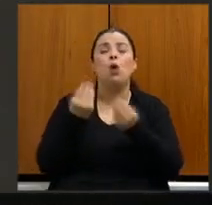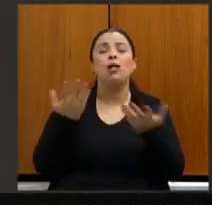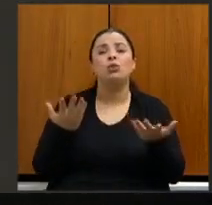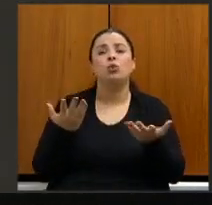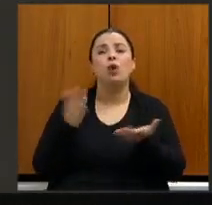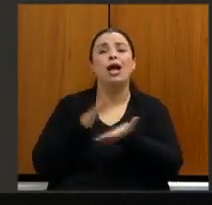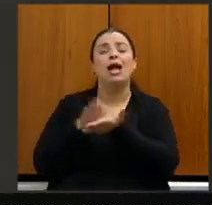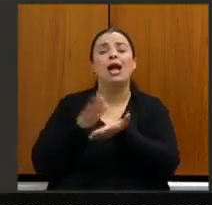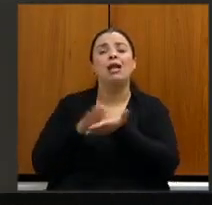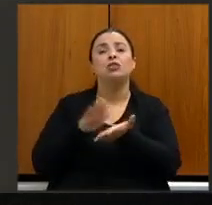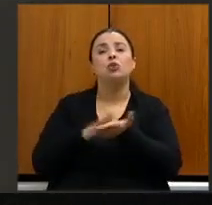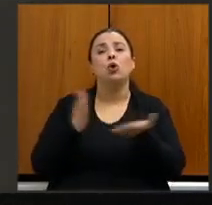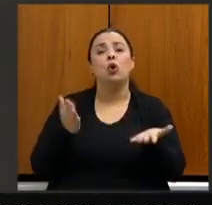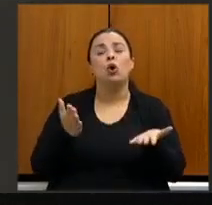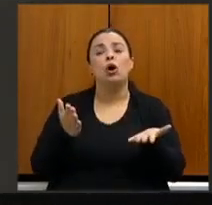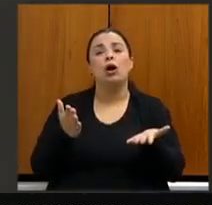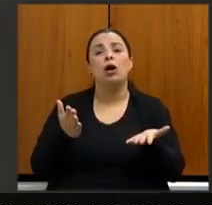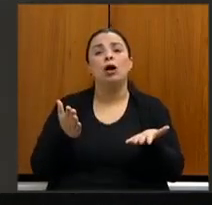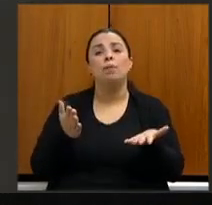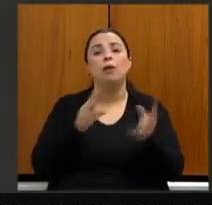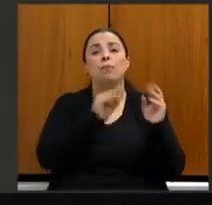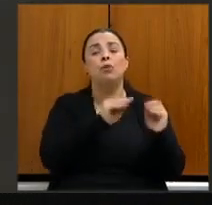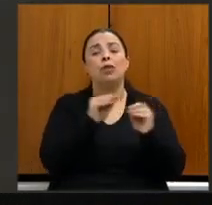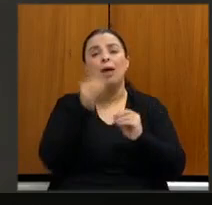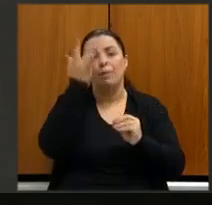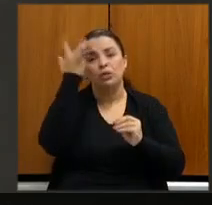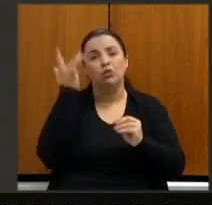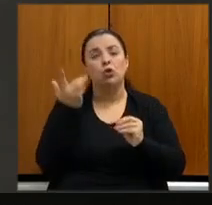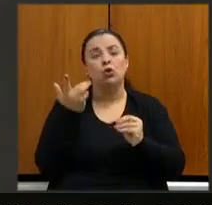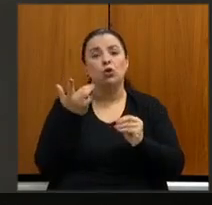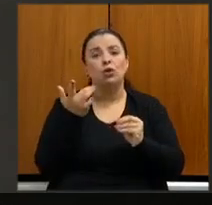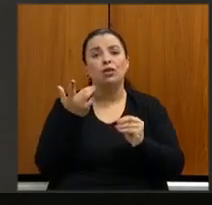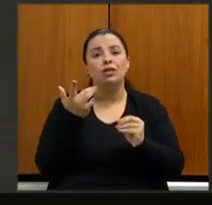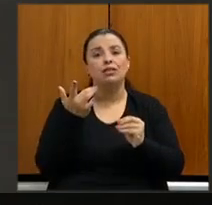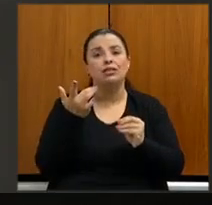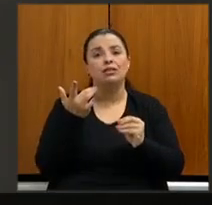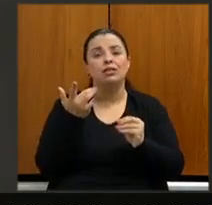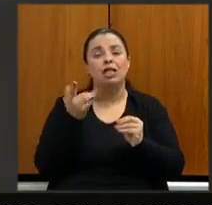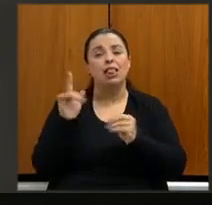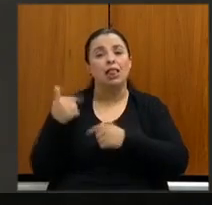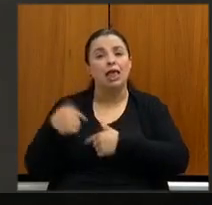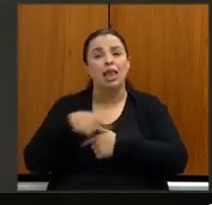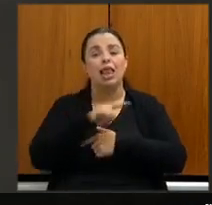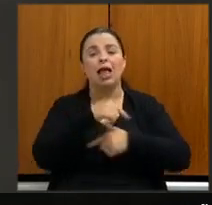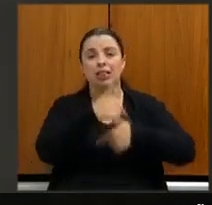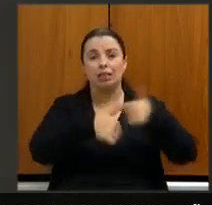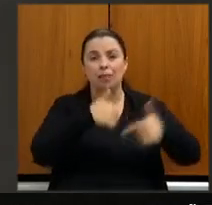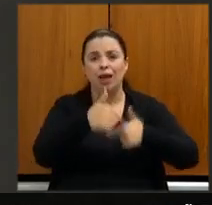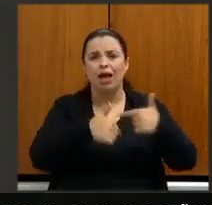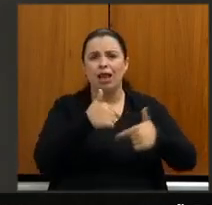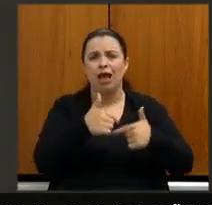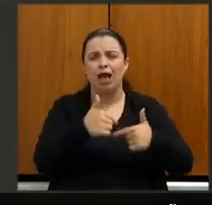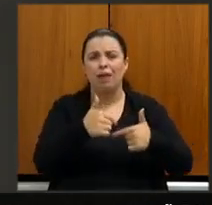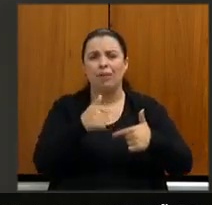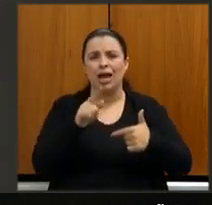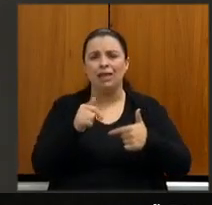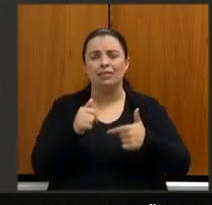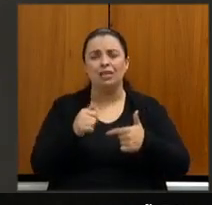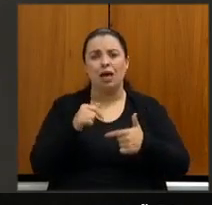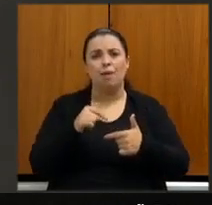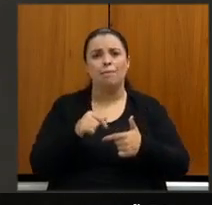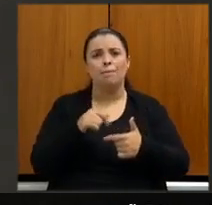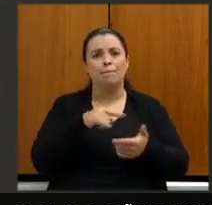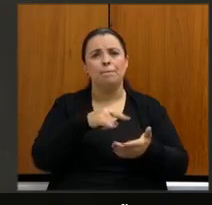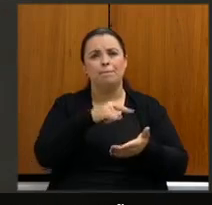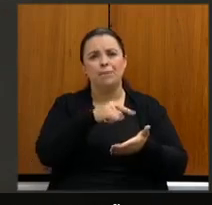centenas de servidores públicos da área de segurança pública para o cumprimento de Todas aquelas medidas é e quanto o estado